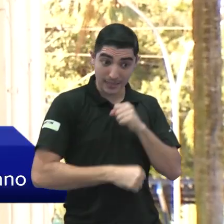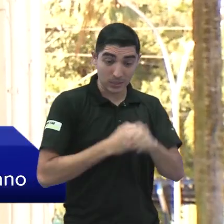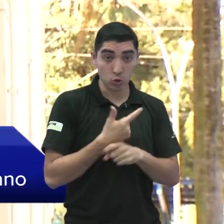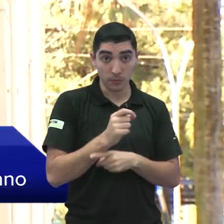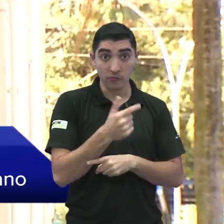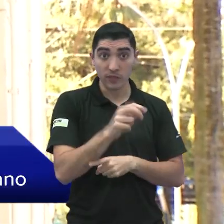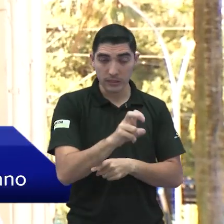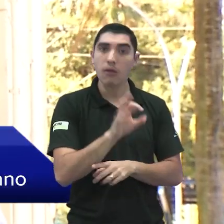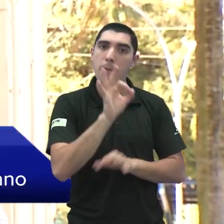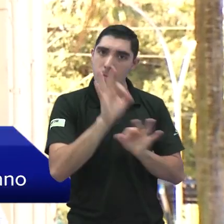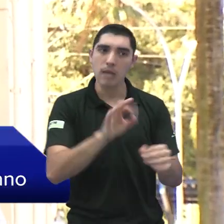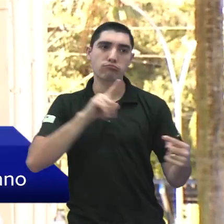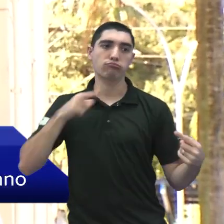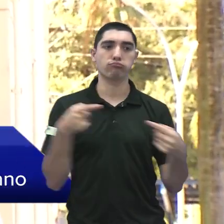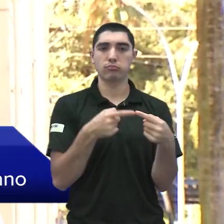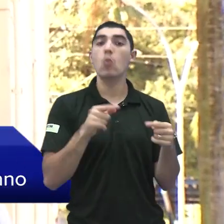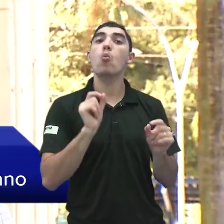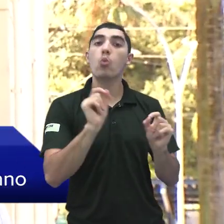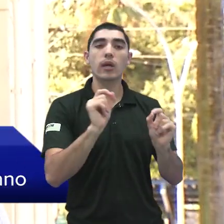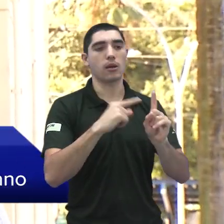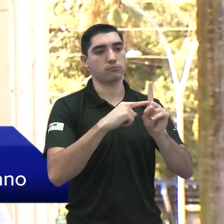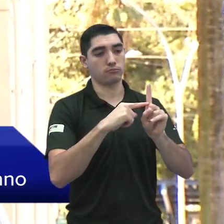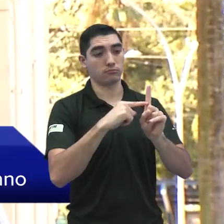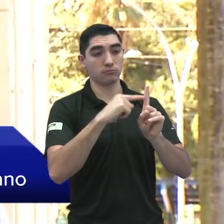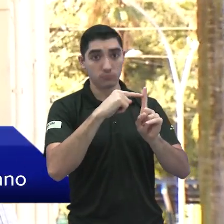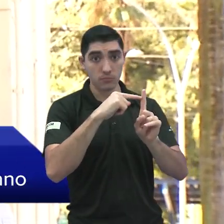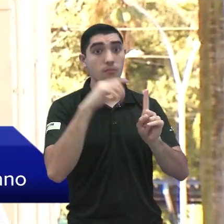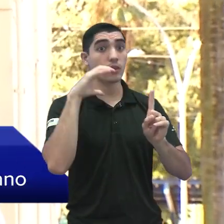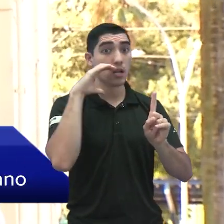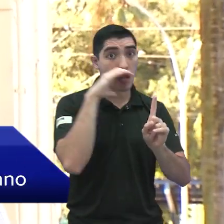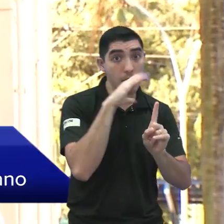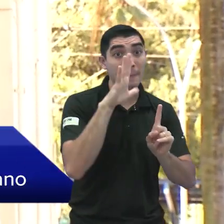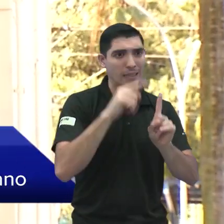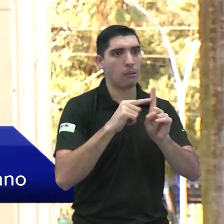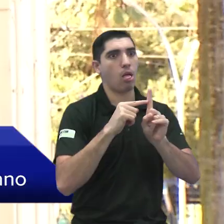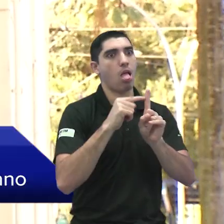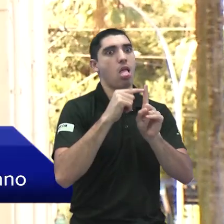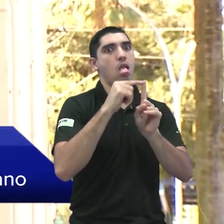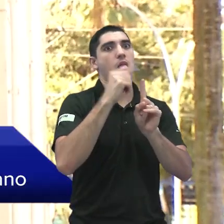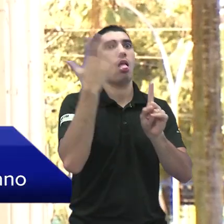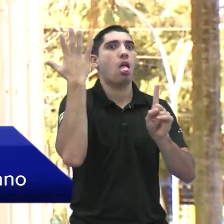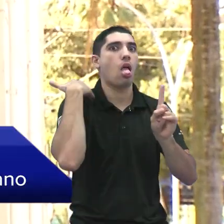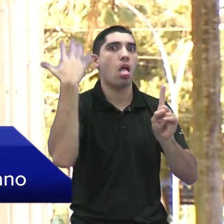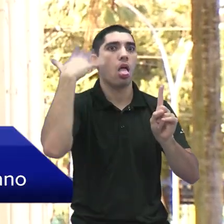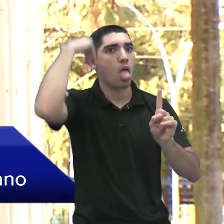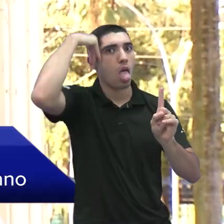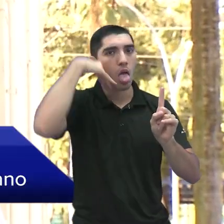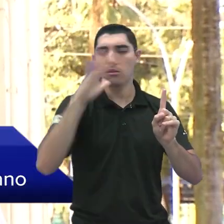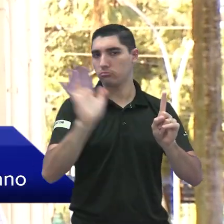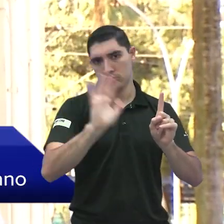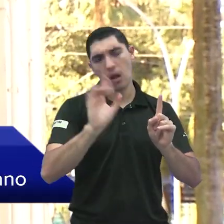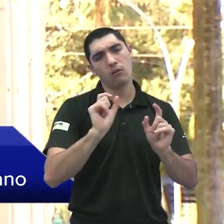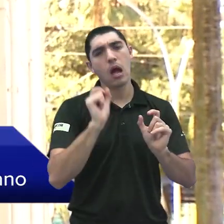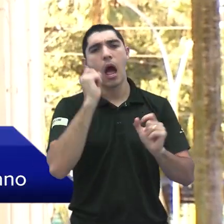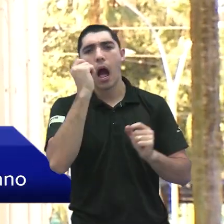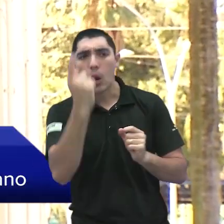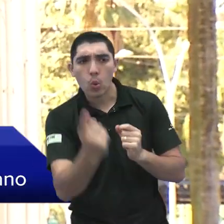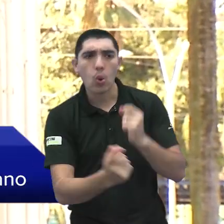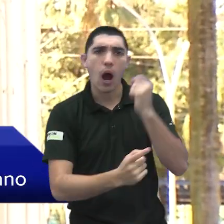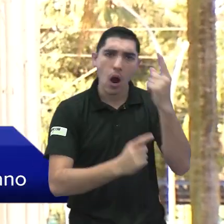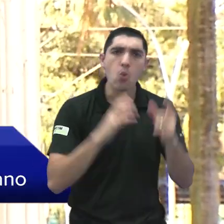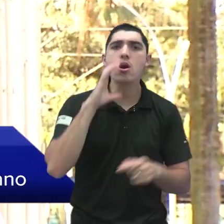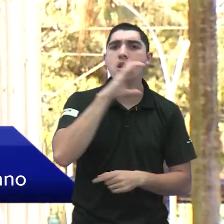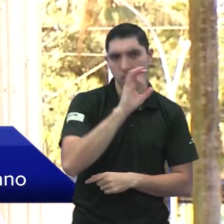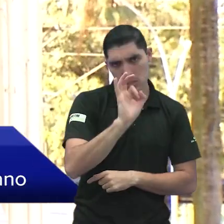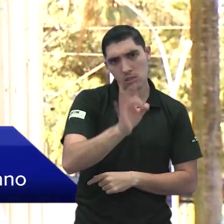ter uma característica mais de primavera mesmo, que é temperaturas já elevadas, mas não tão elevadas. A gente pode ter algumas ondas de